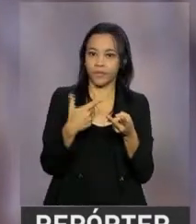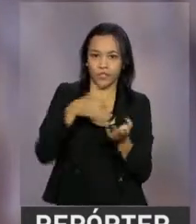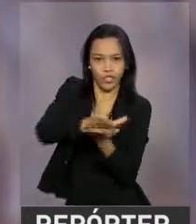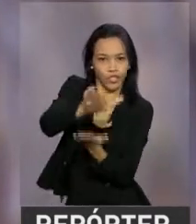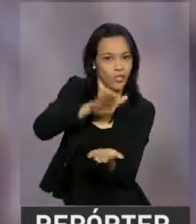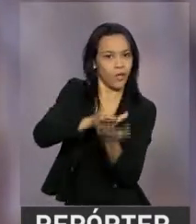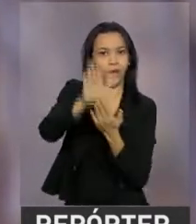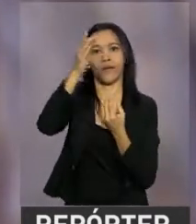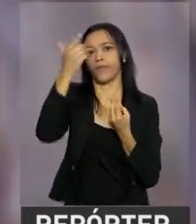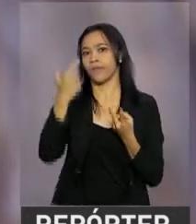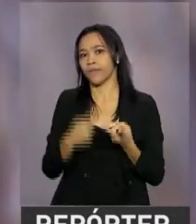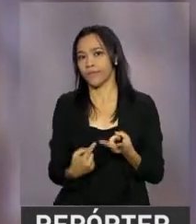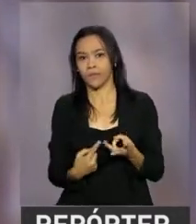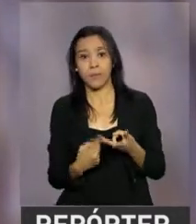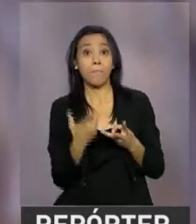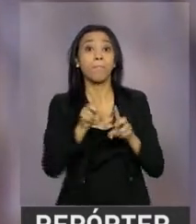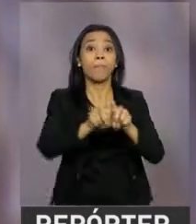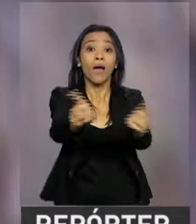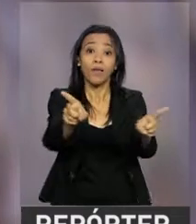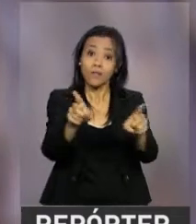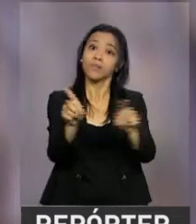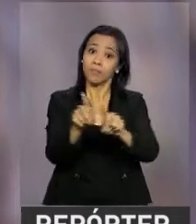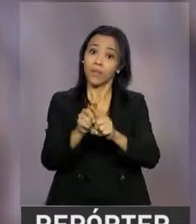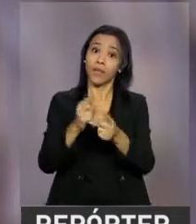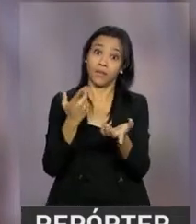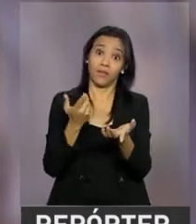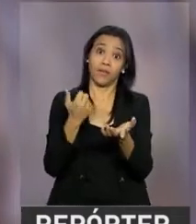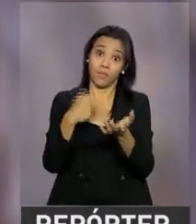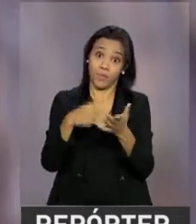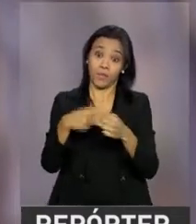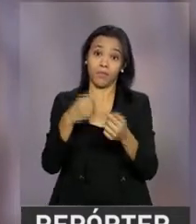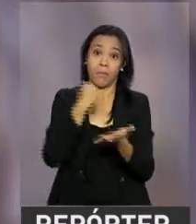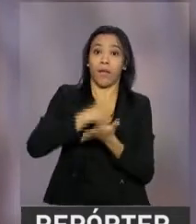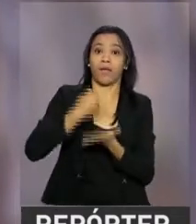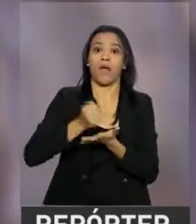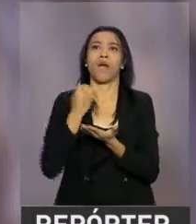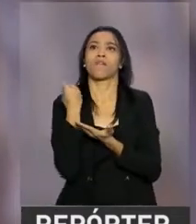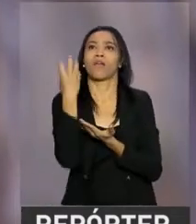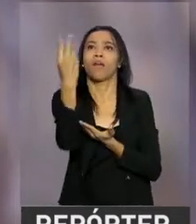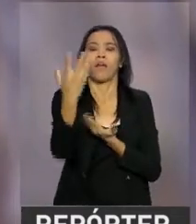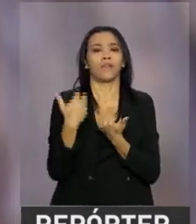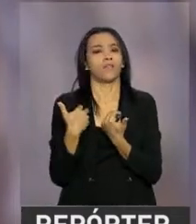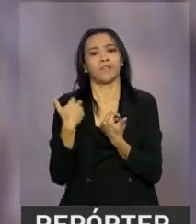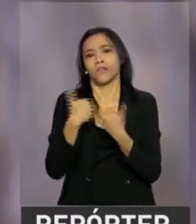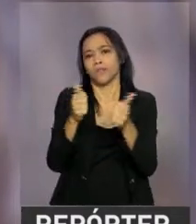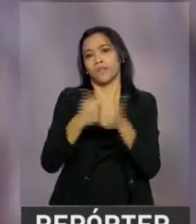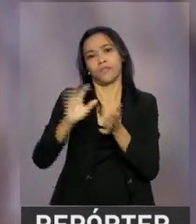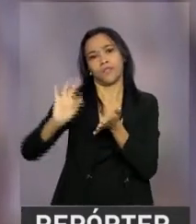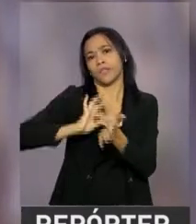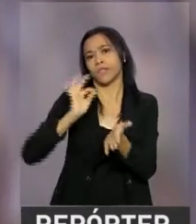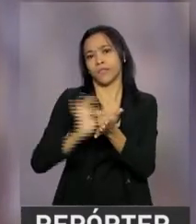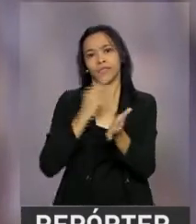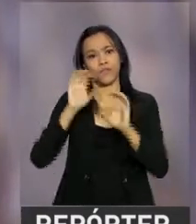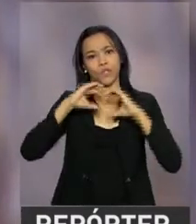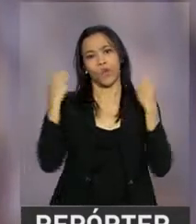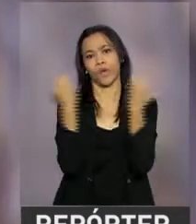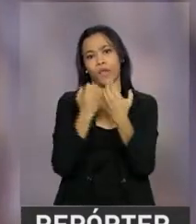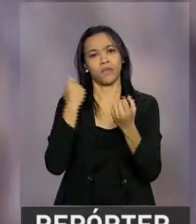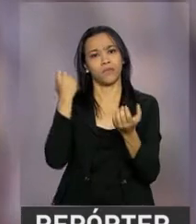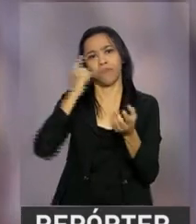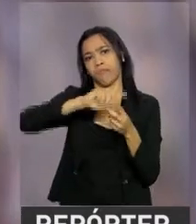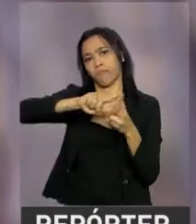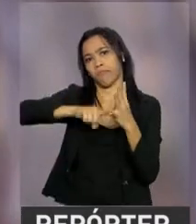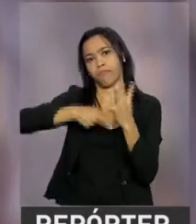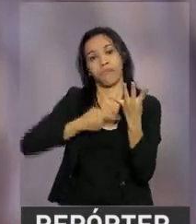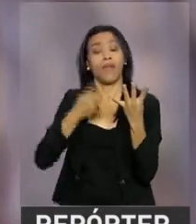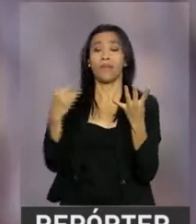Não só os livros, as xerox, né, que a gente tem que tirar, mas também em relação às passagens para ir para o congresso, as inscrições do congresso, né? Então, é muito importante